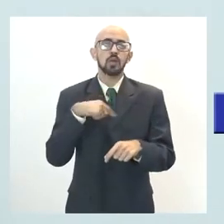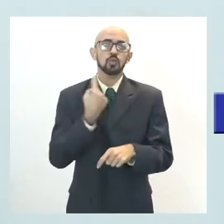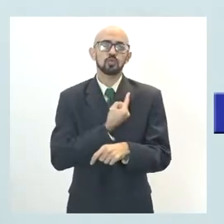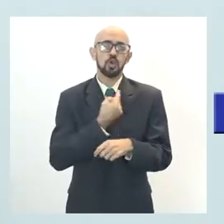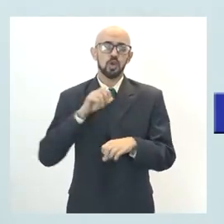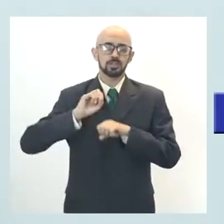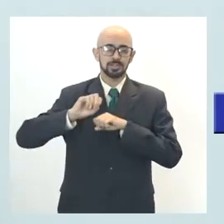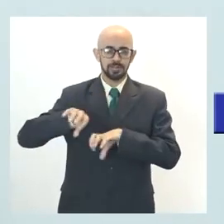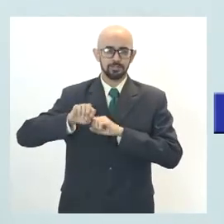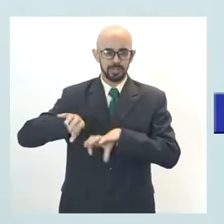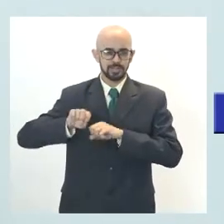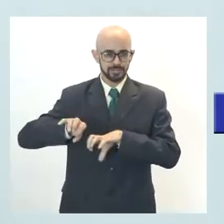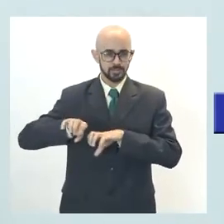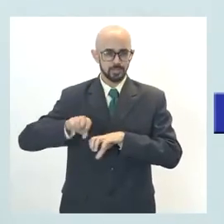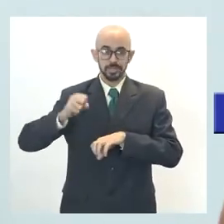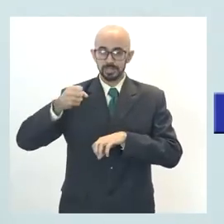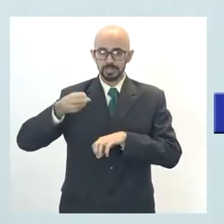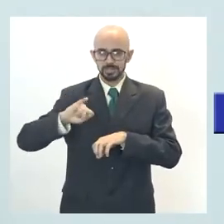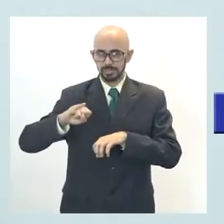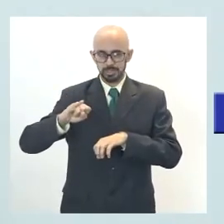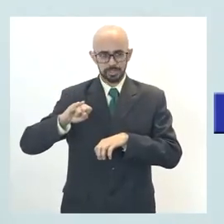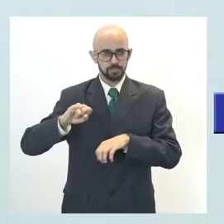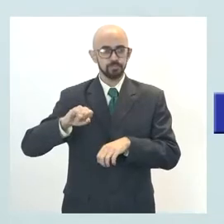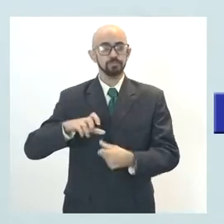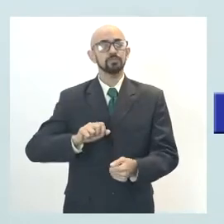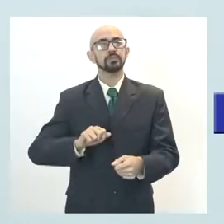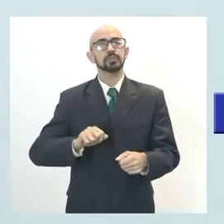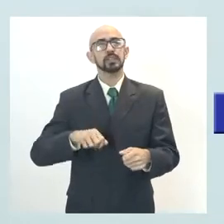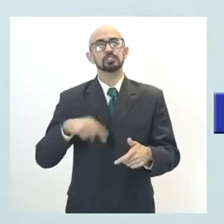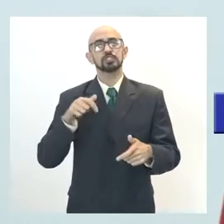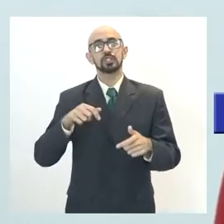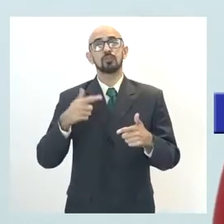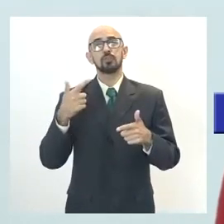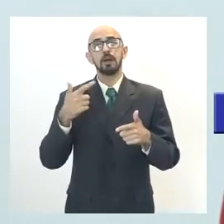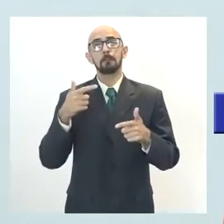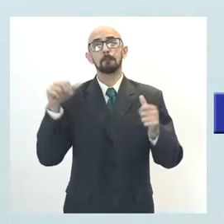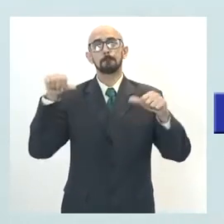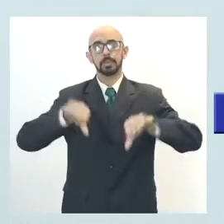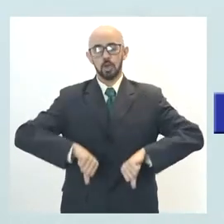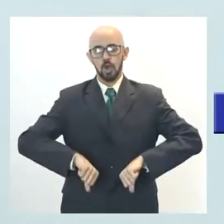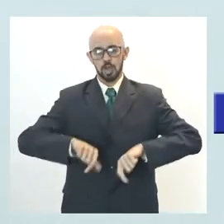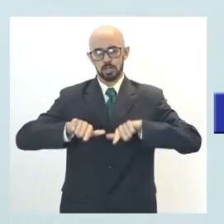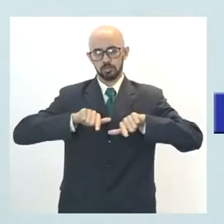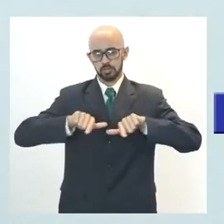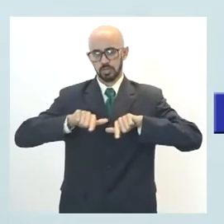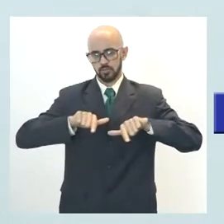que se não tivemos um apagão ainda maior do que o que de fato tivemos nesse